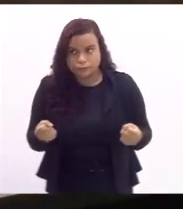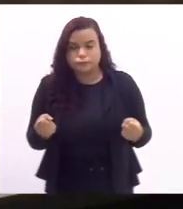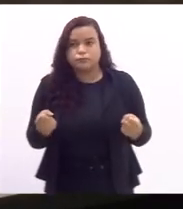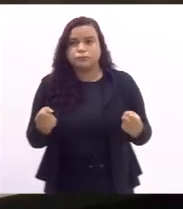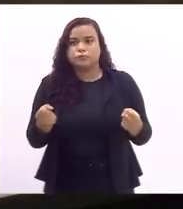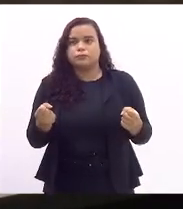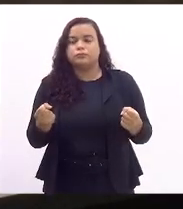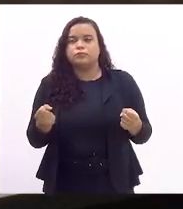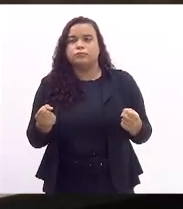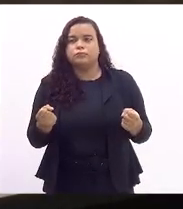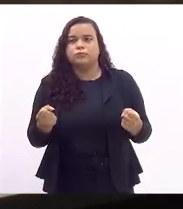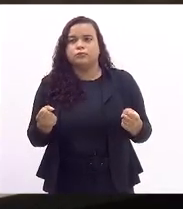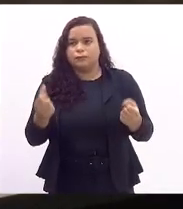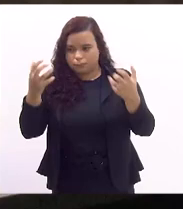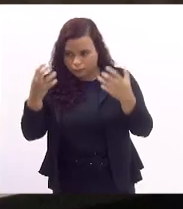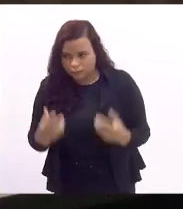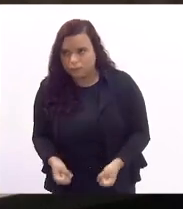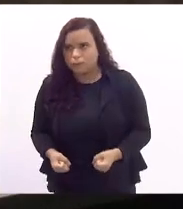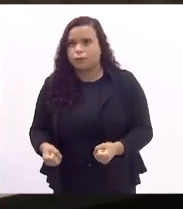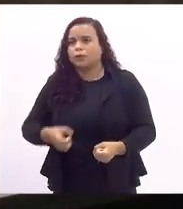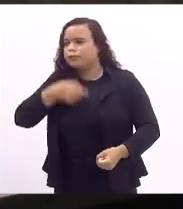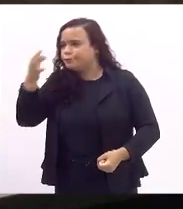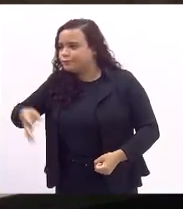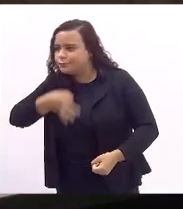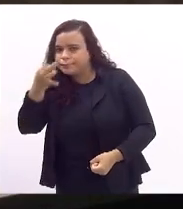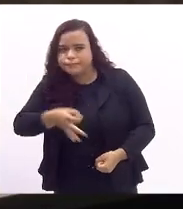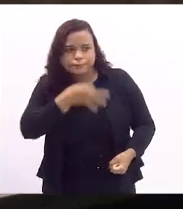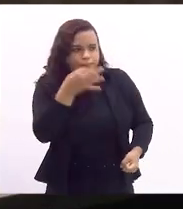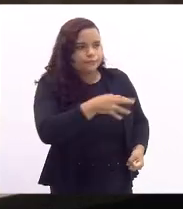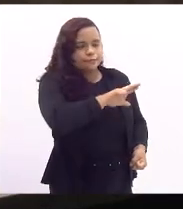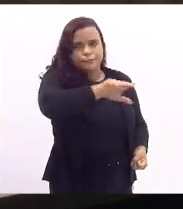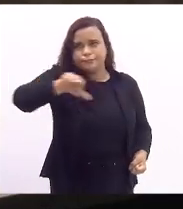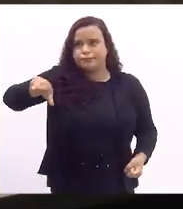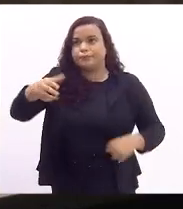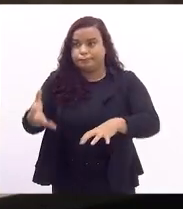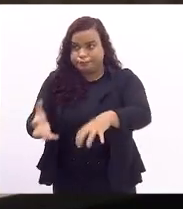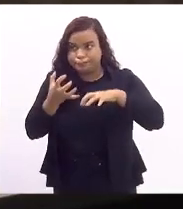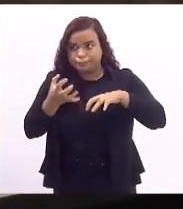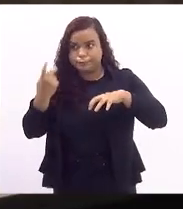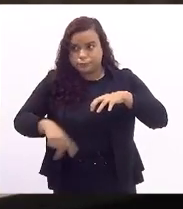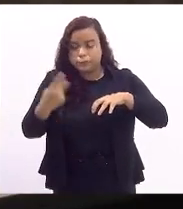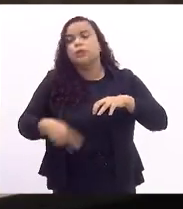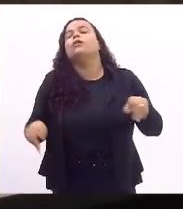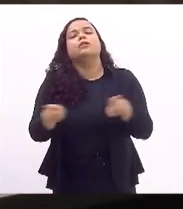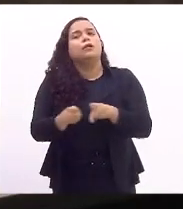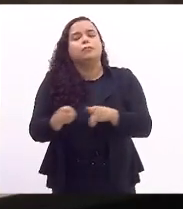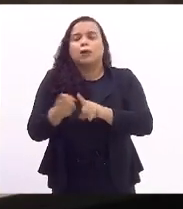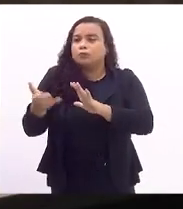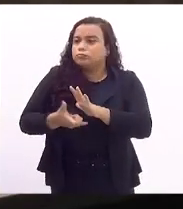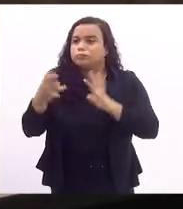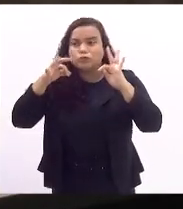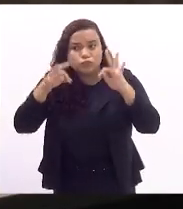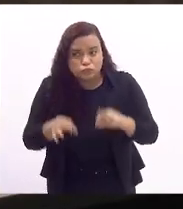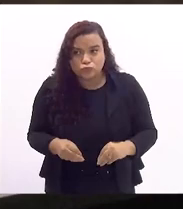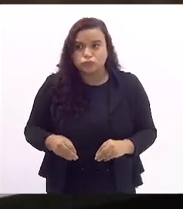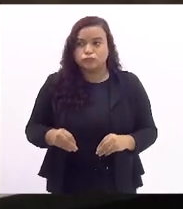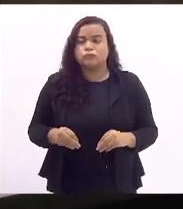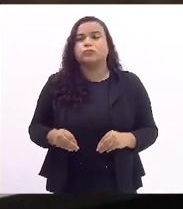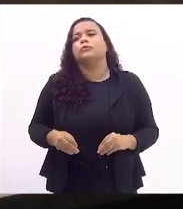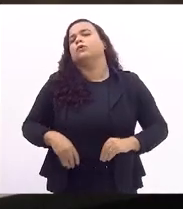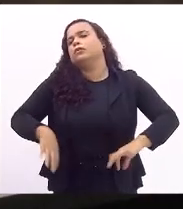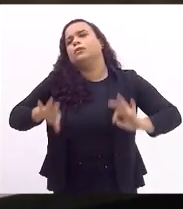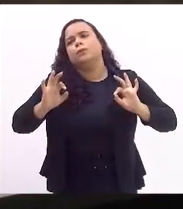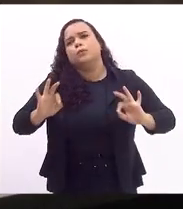a colher as demandas não só do Parlamento mas de todas as instituições foi muito